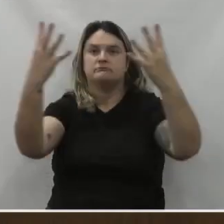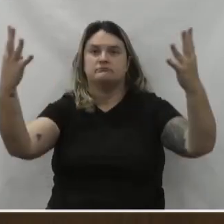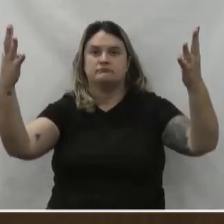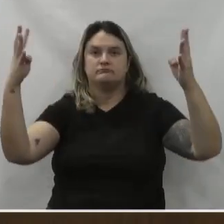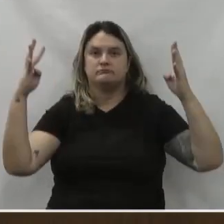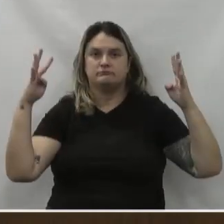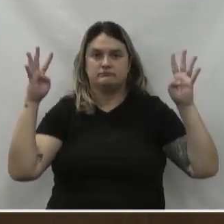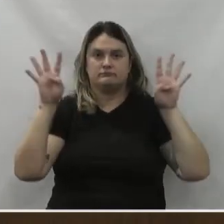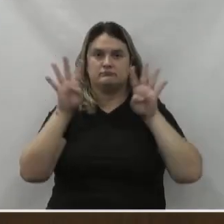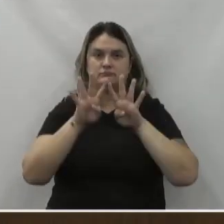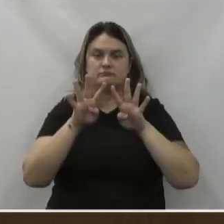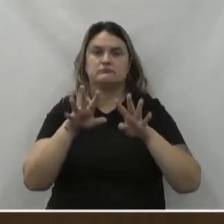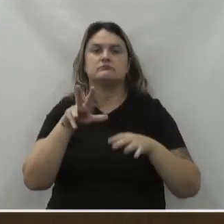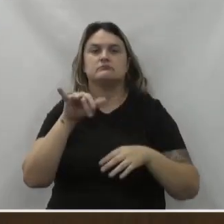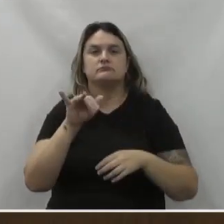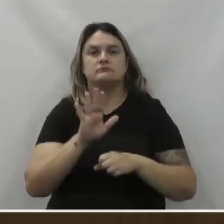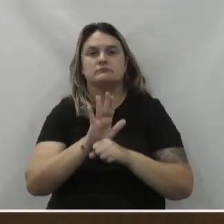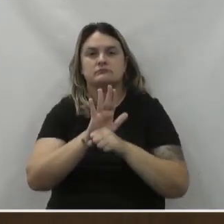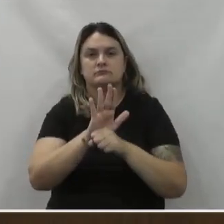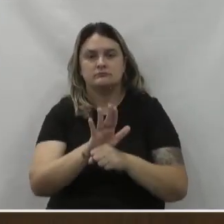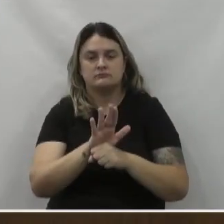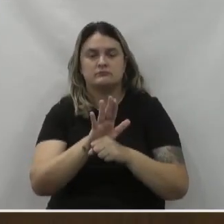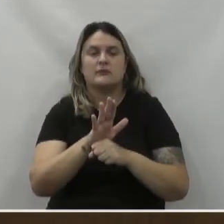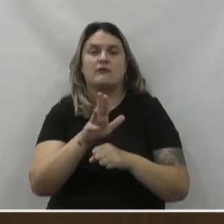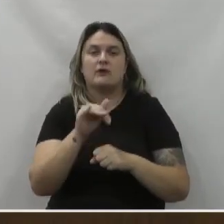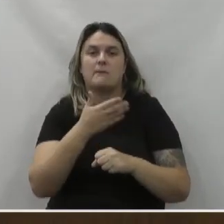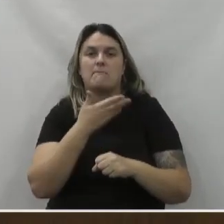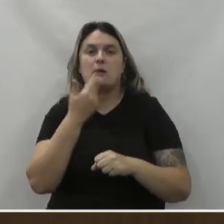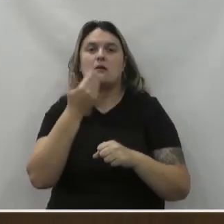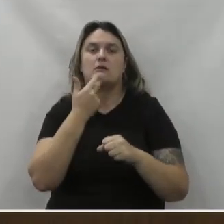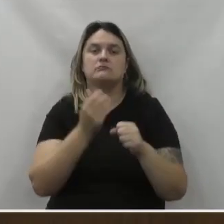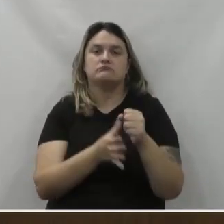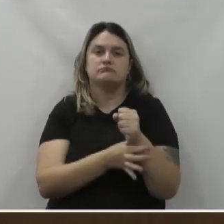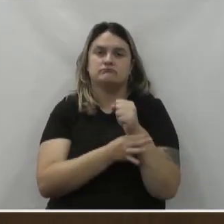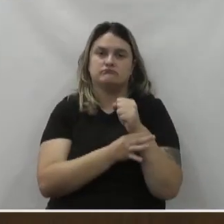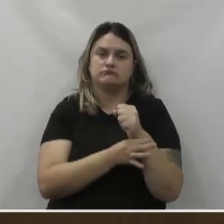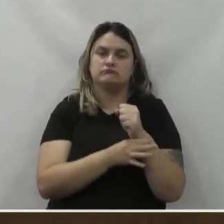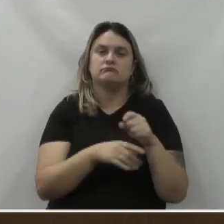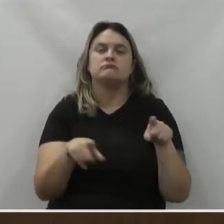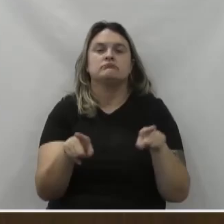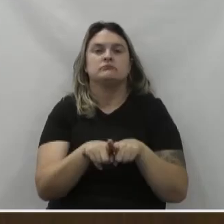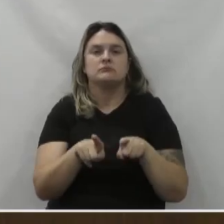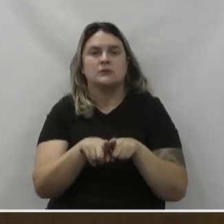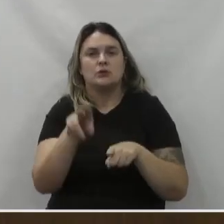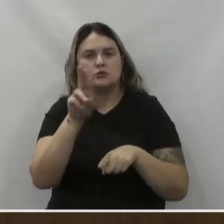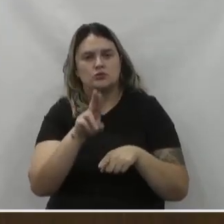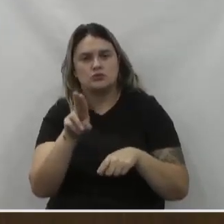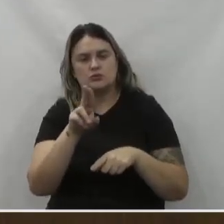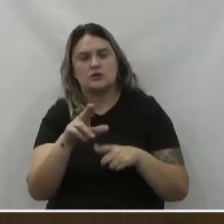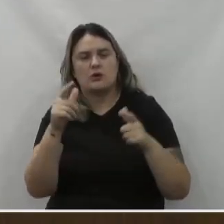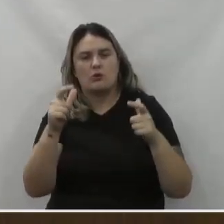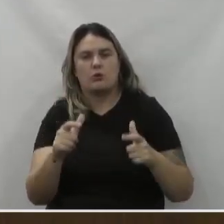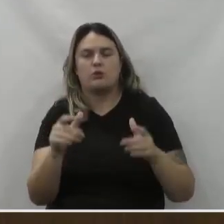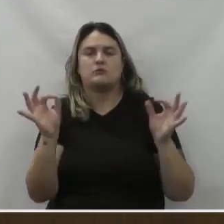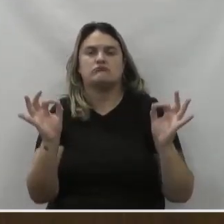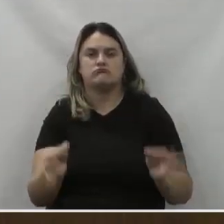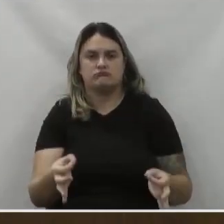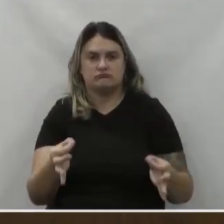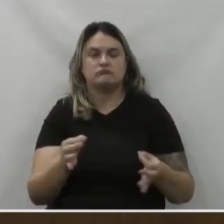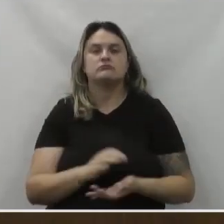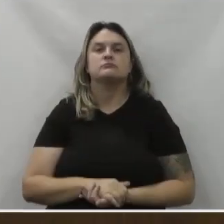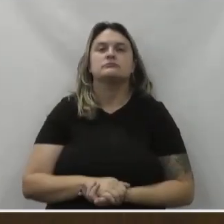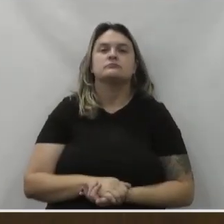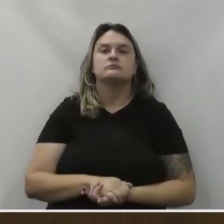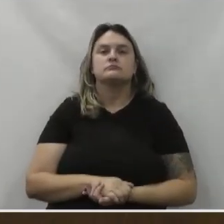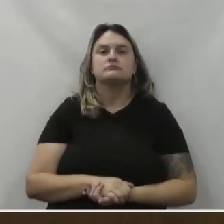da rede contribuirá para a segurança de todos, além de garantir o uso adequado e contínuo do espaço esportivo pela